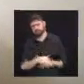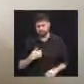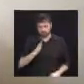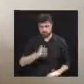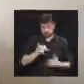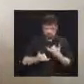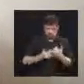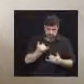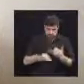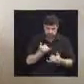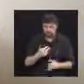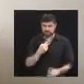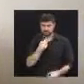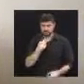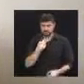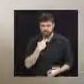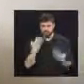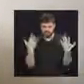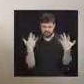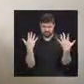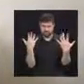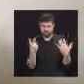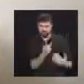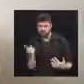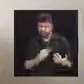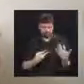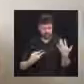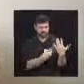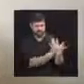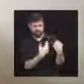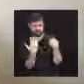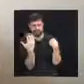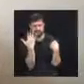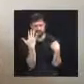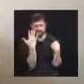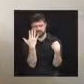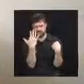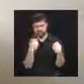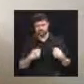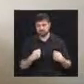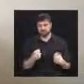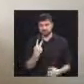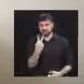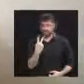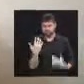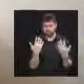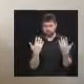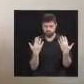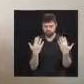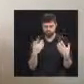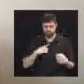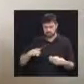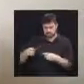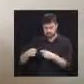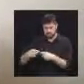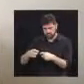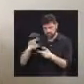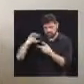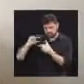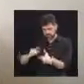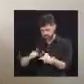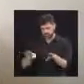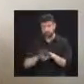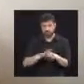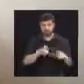brinquei naquele momento, eu não vou cortar minha mão esquerda porque eu sou destro ou vice-versa. Você tem que usar o recurso que você tem em